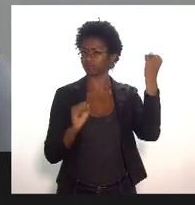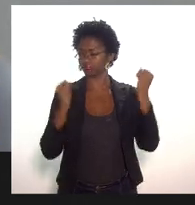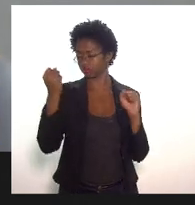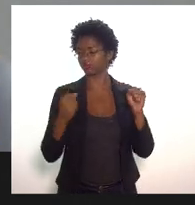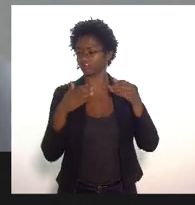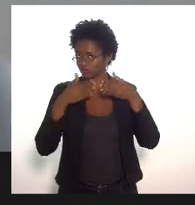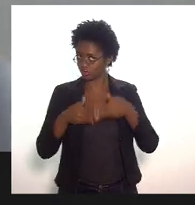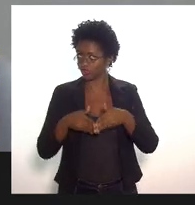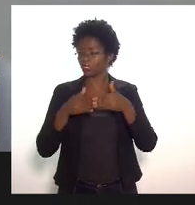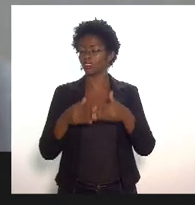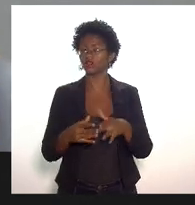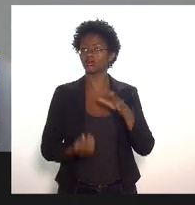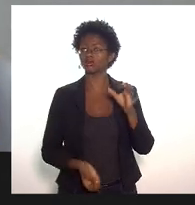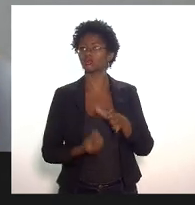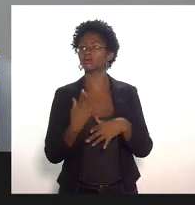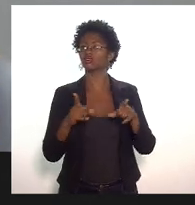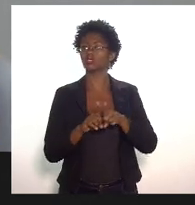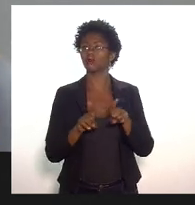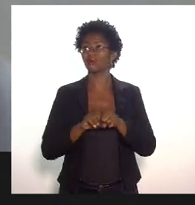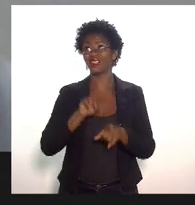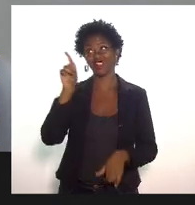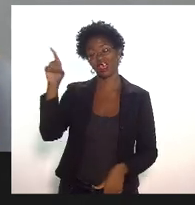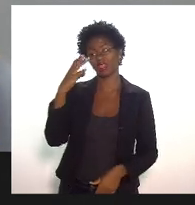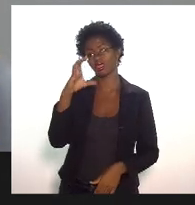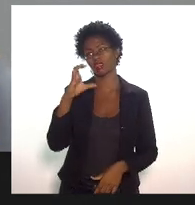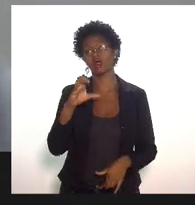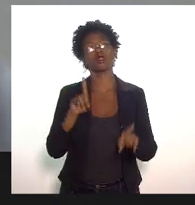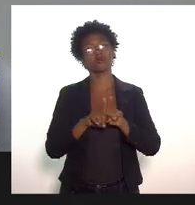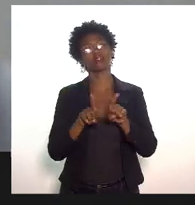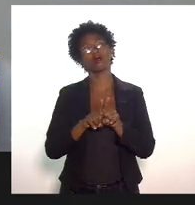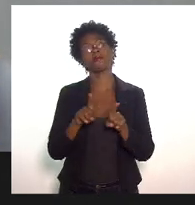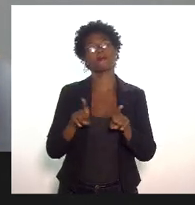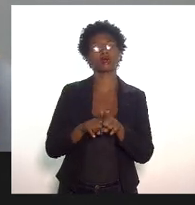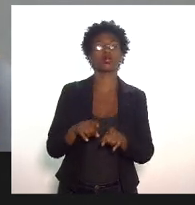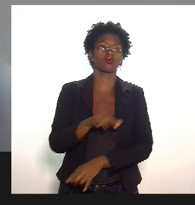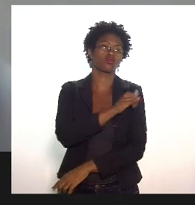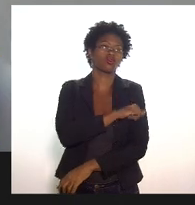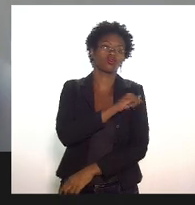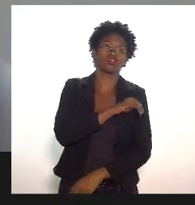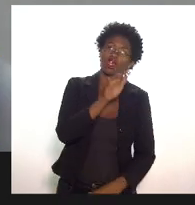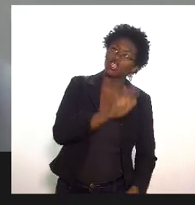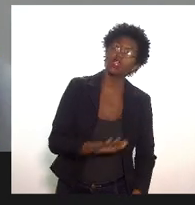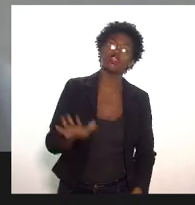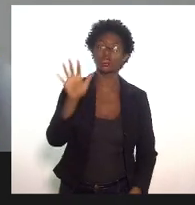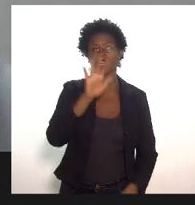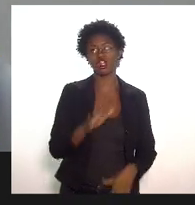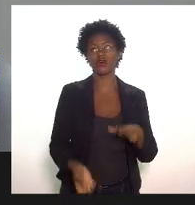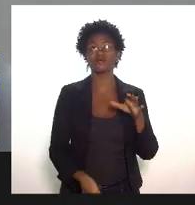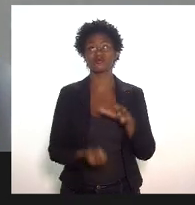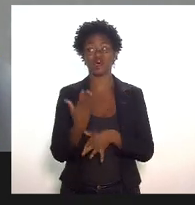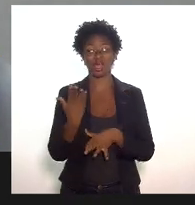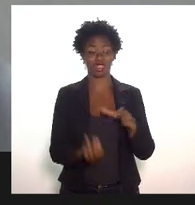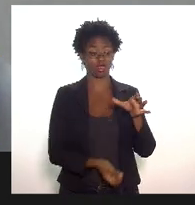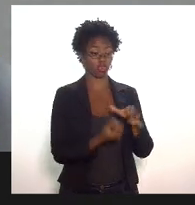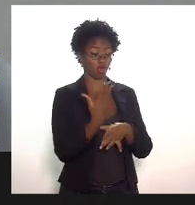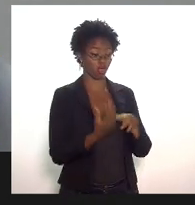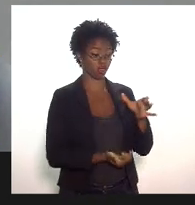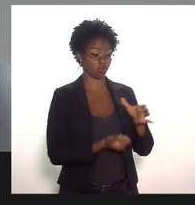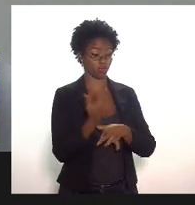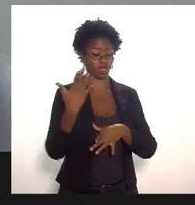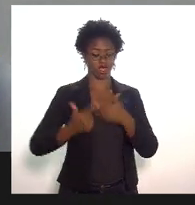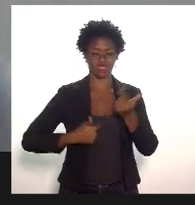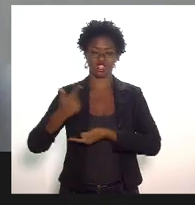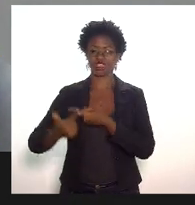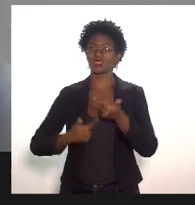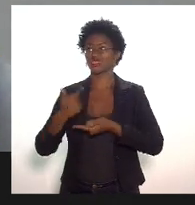trouxe, né, não só para Niterói, como para o Rio de Janeiro, uma geração de emprego muito grande, pleno emprego, dificuldade, inclusive,